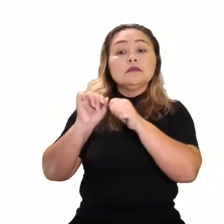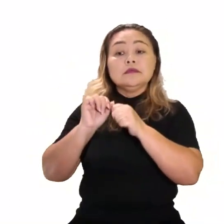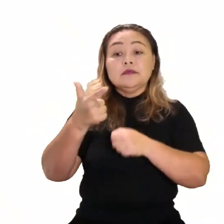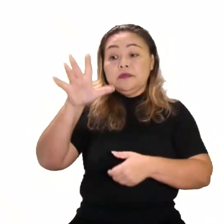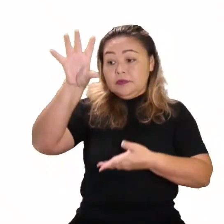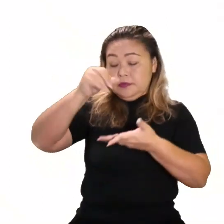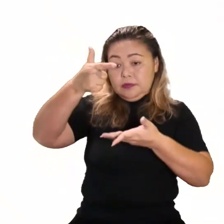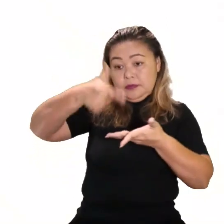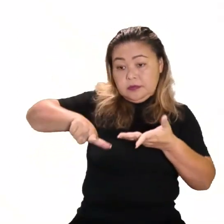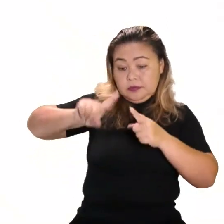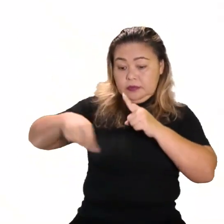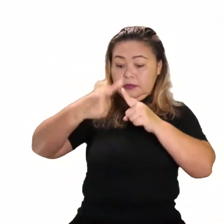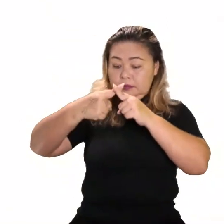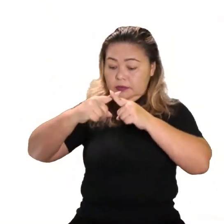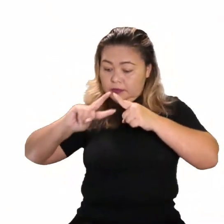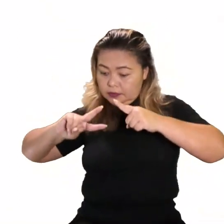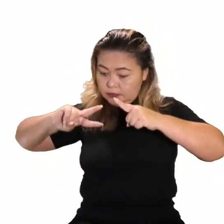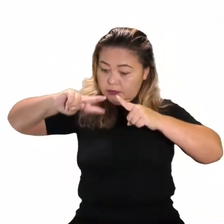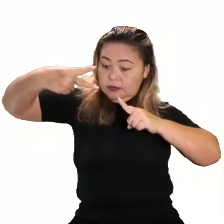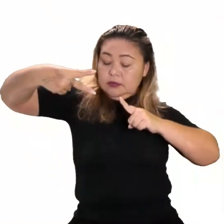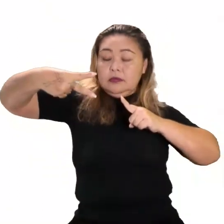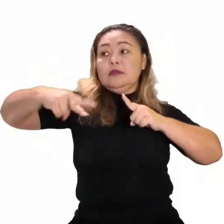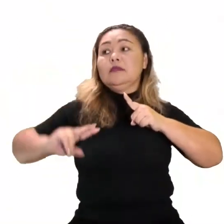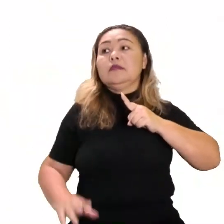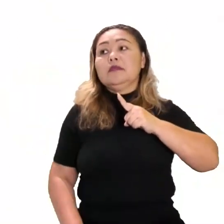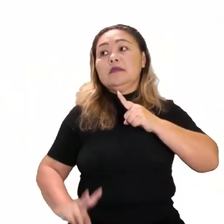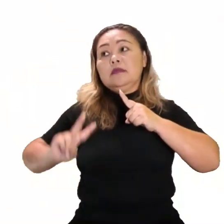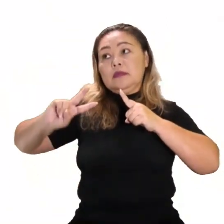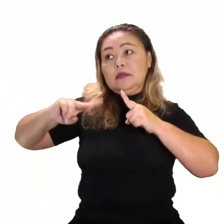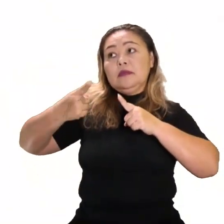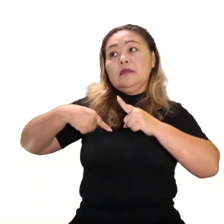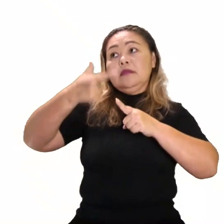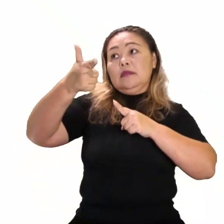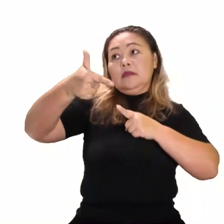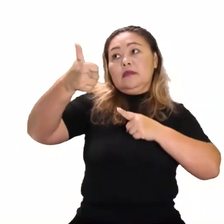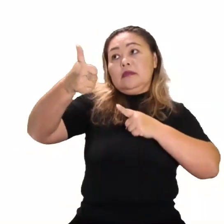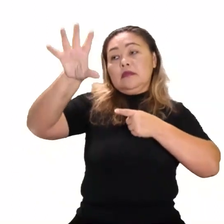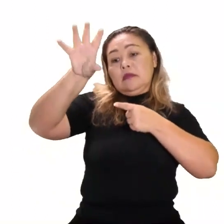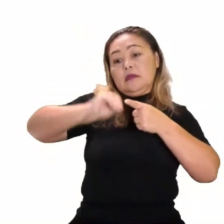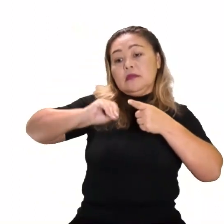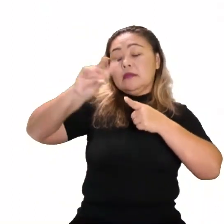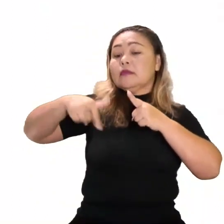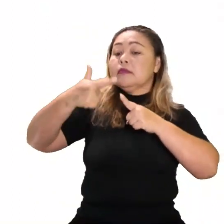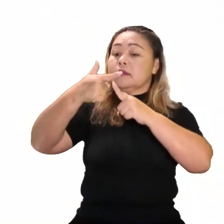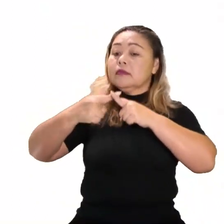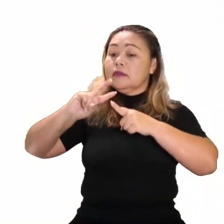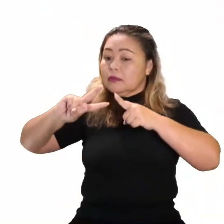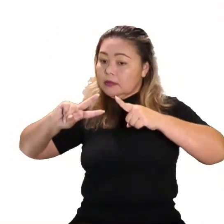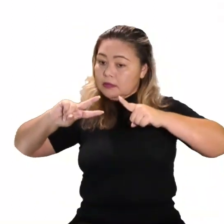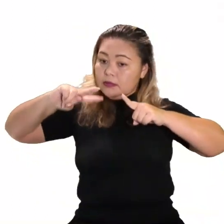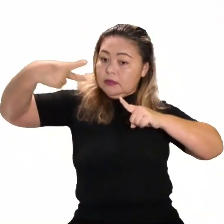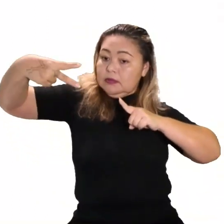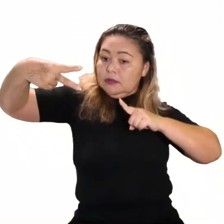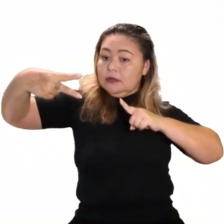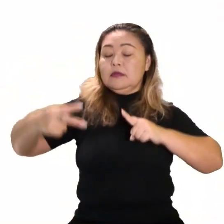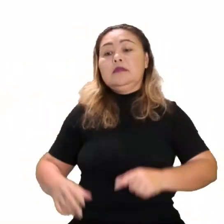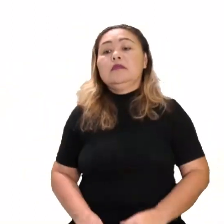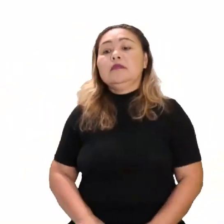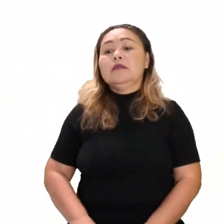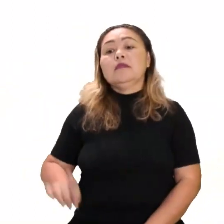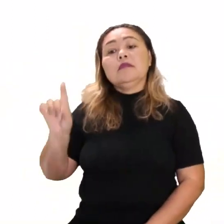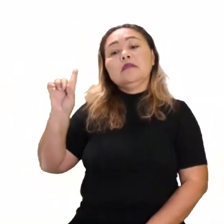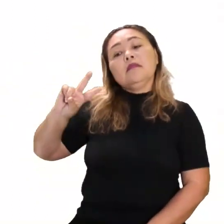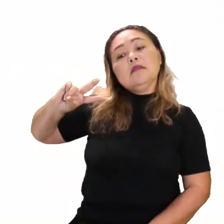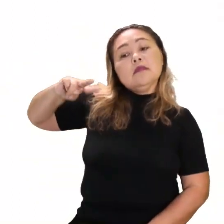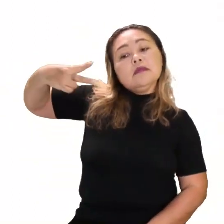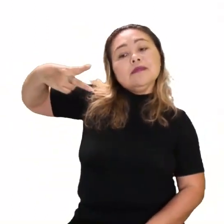Repete a primeira e multiplica pelo inverso da segunda. Repete a primeira, 10 sobre 18, e multiplica pelo inverso da segunda. Aqui